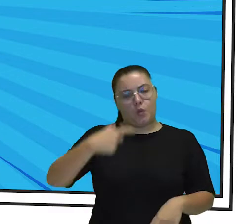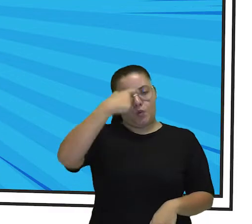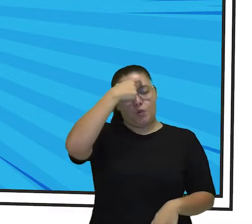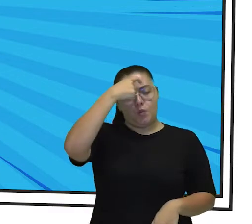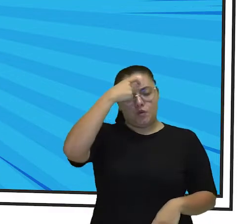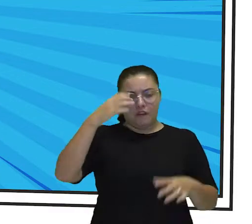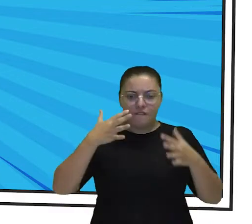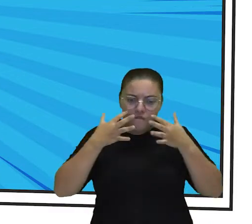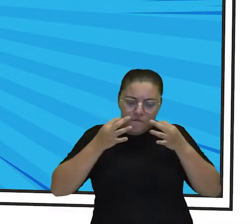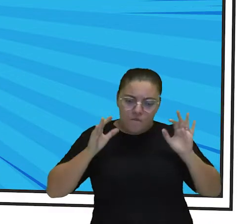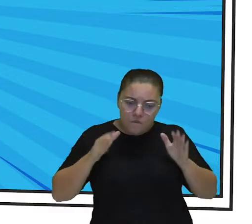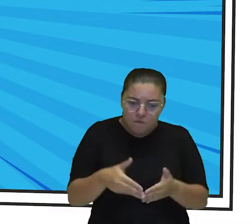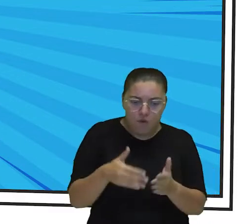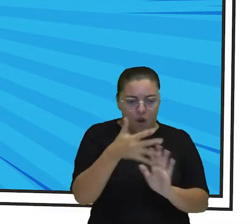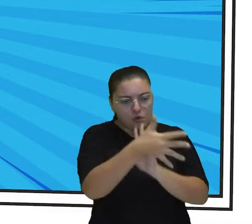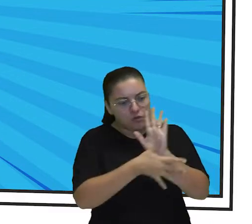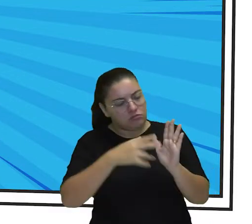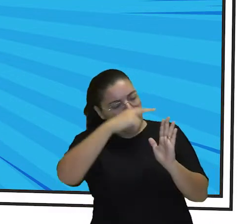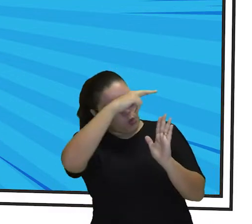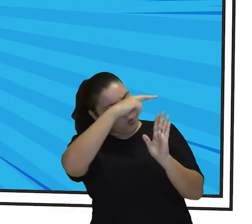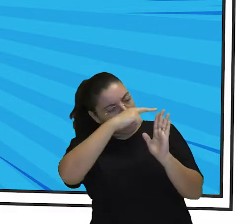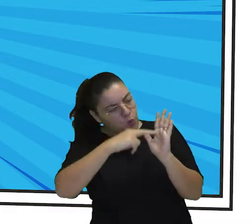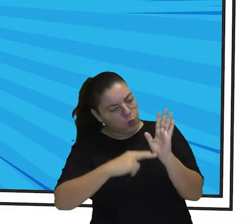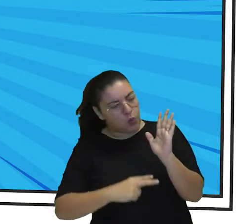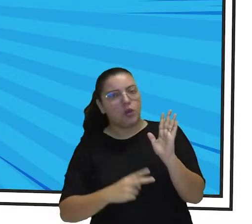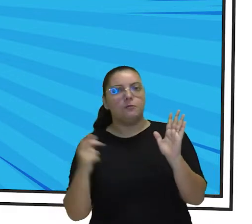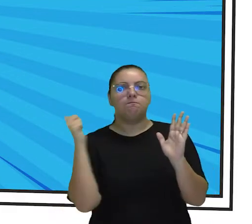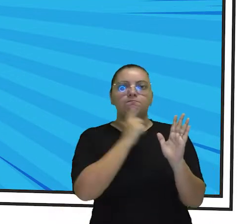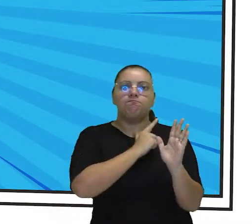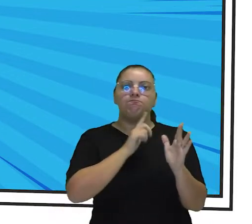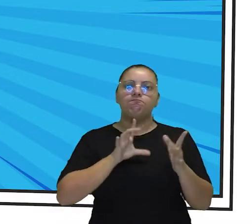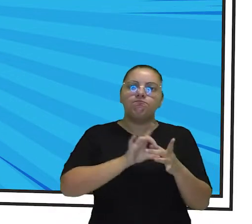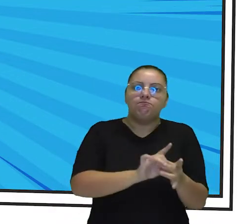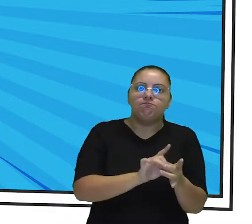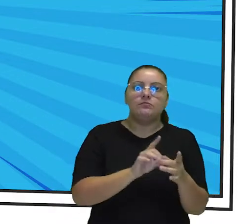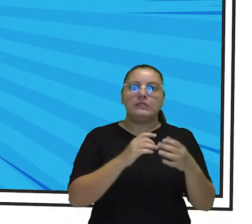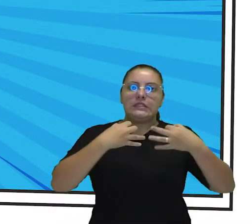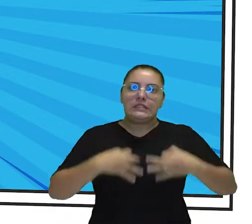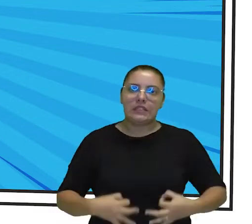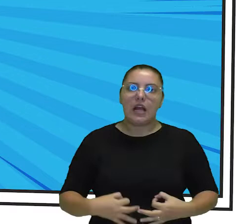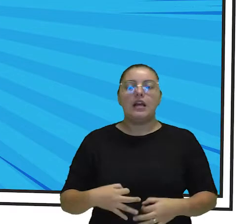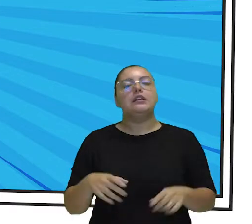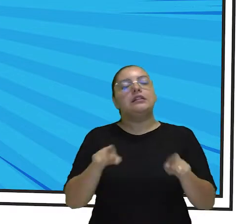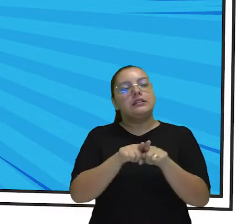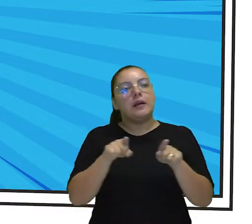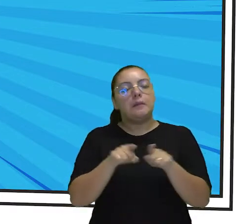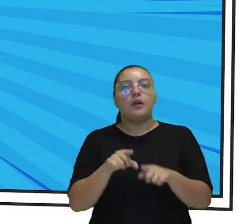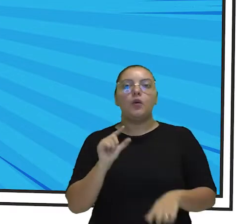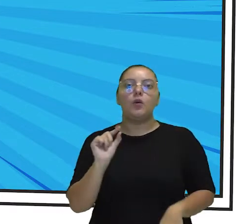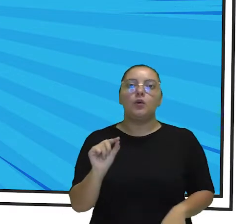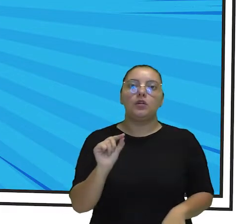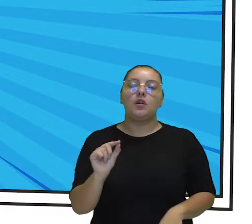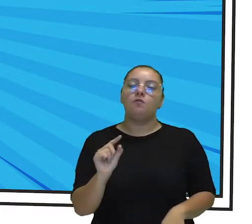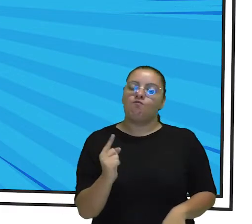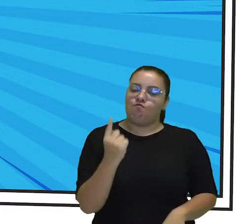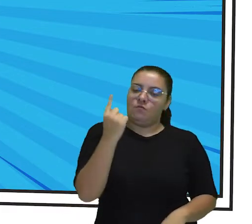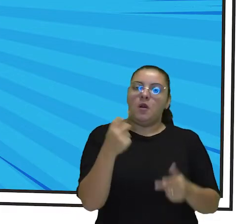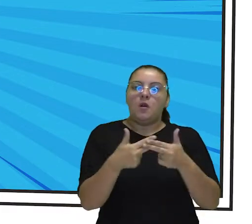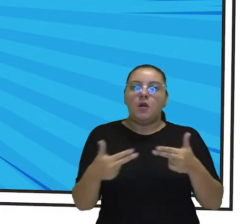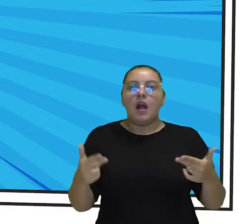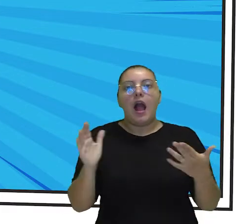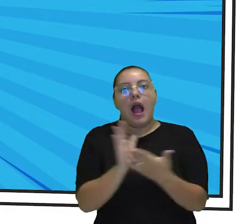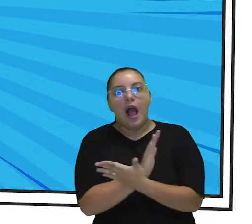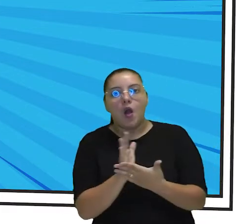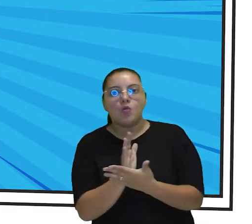essa concentração na leitura para fazer as conexões que são precisas. E que tal fazer uma coisa que